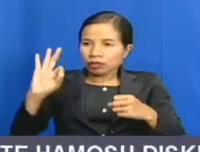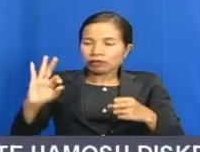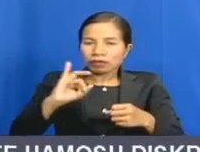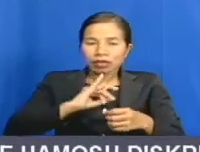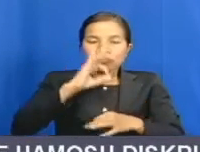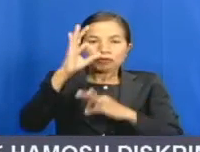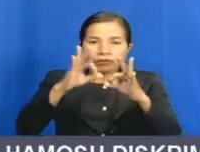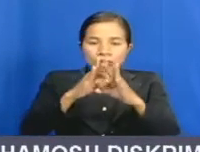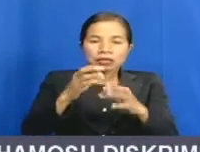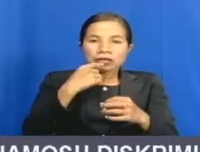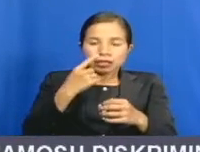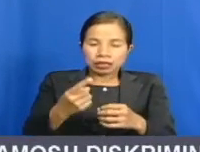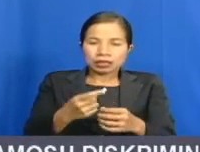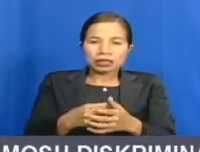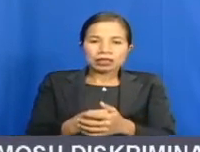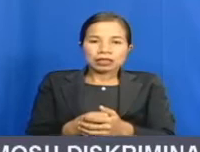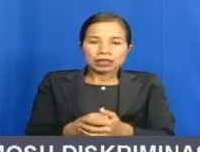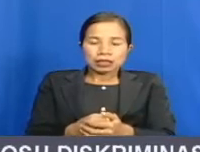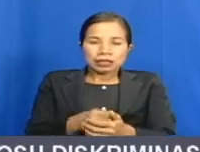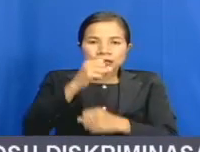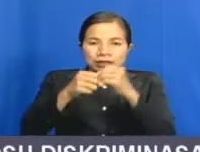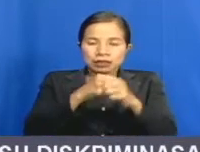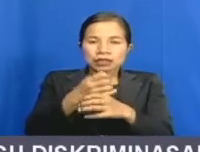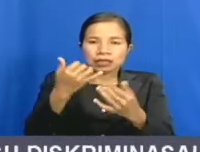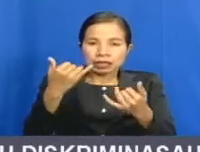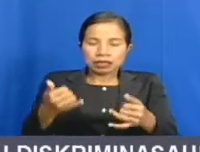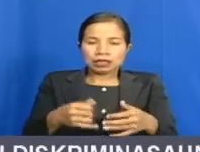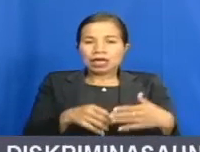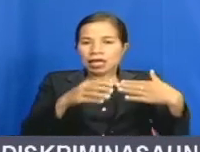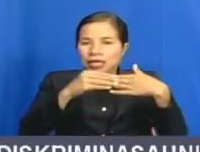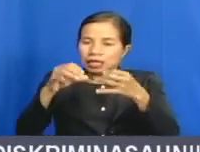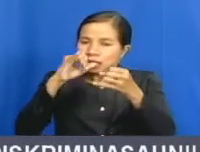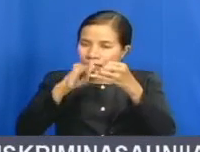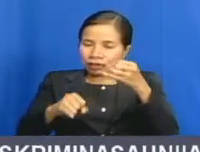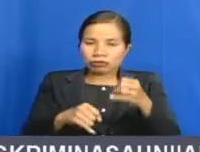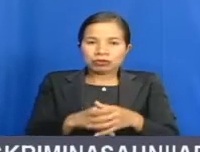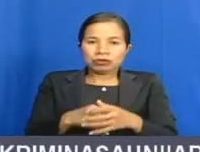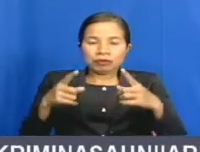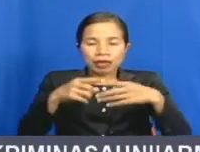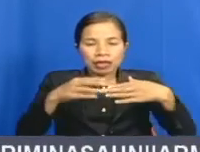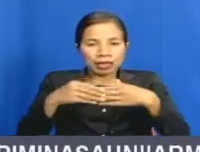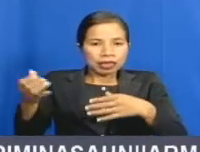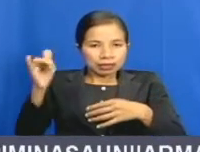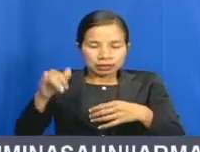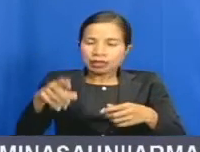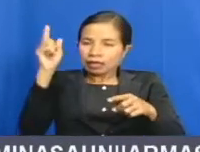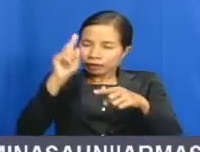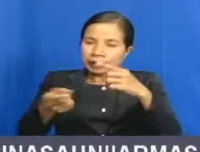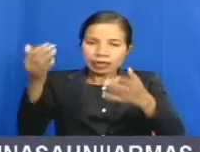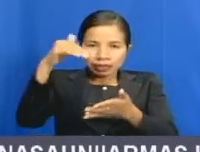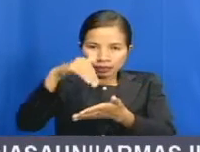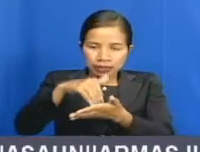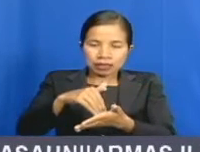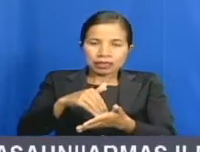ali meio da última página, ba líder Sira. Lá repete tá, lá repete tá. Porque